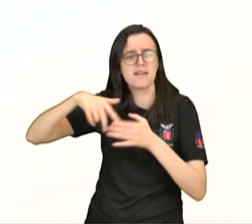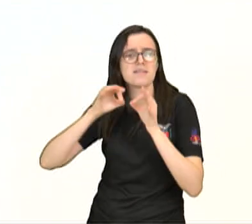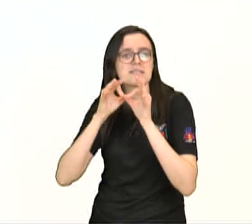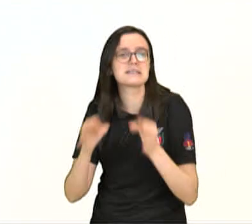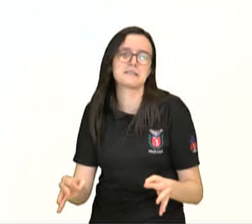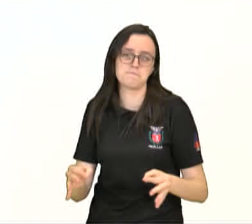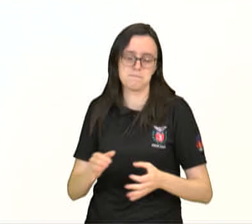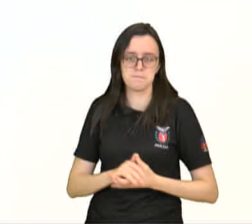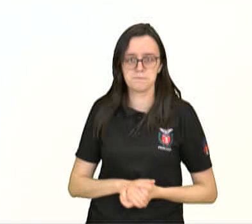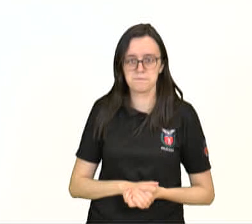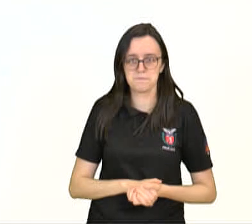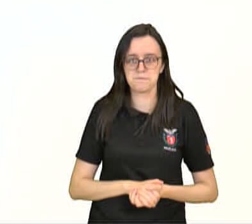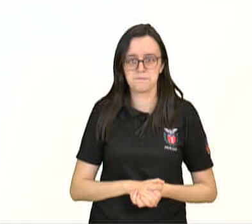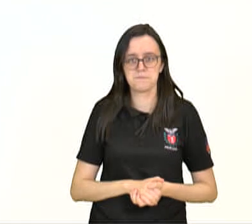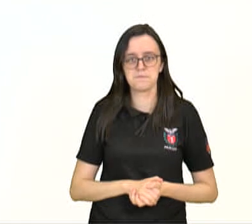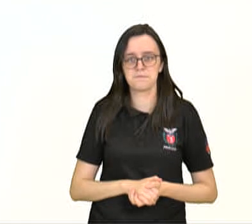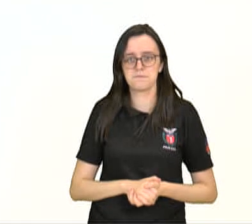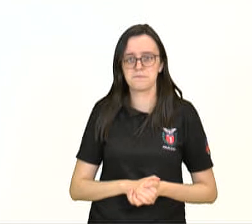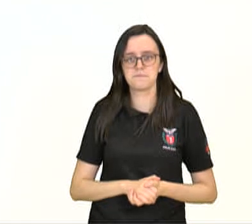dançar.